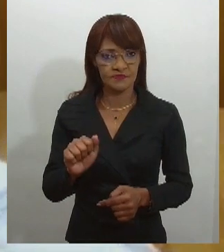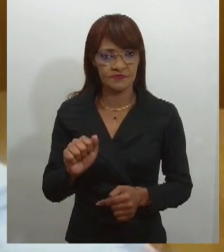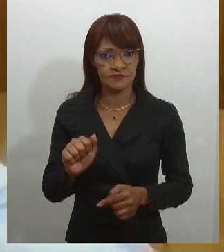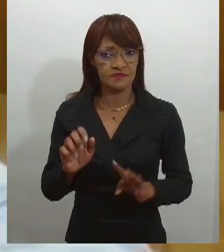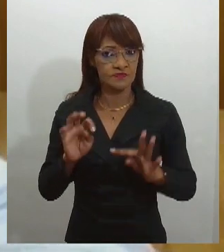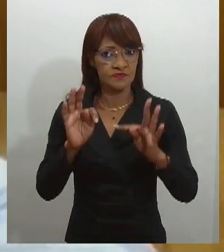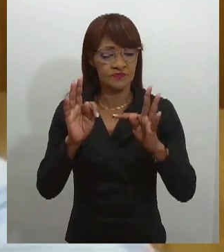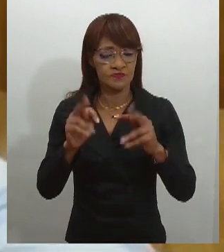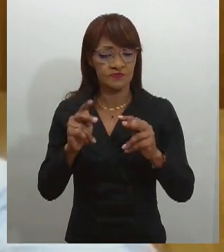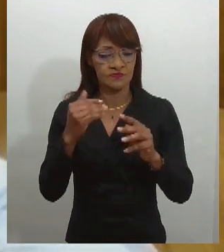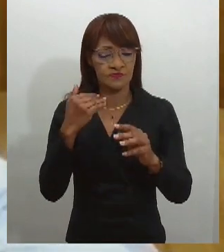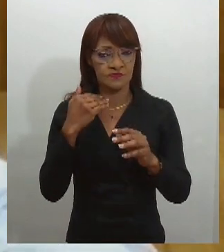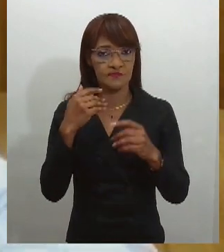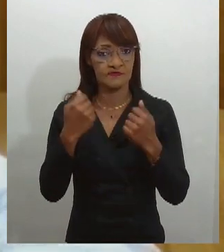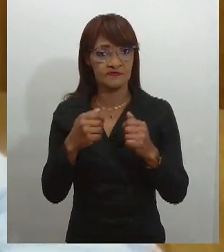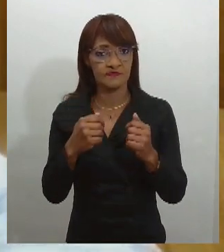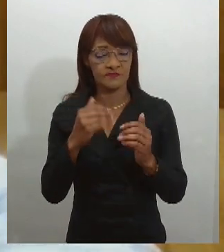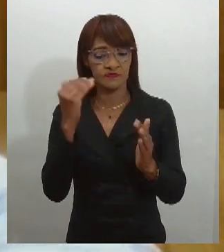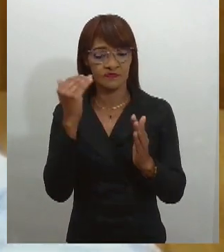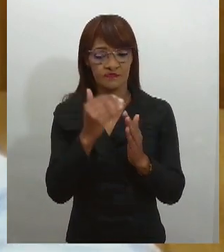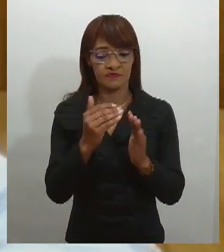prática,